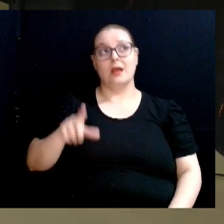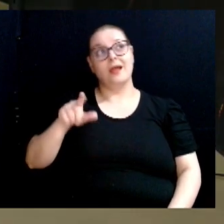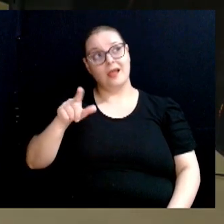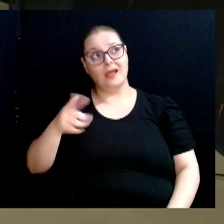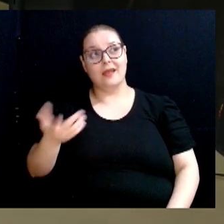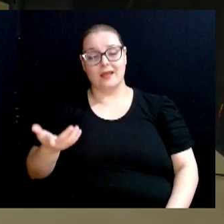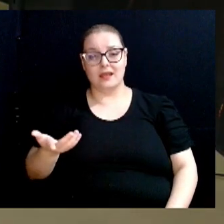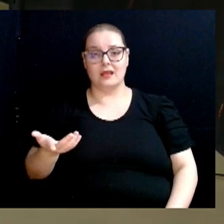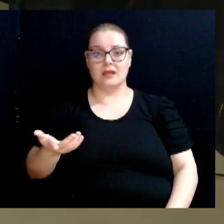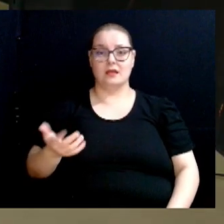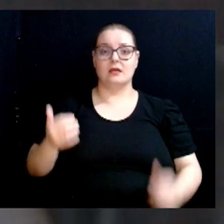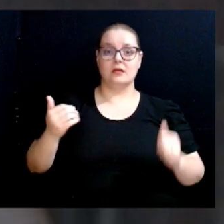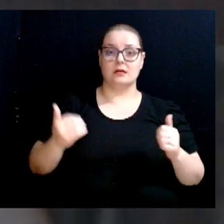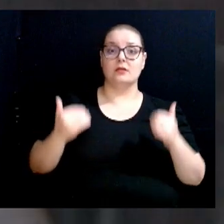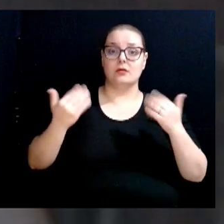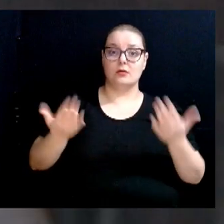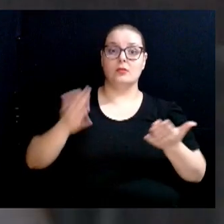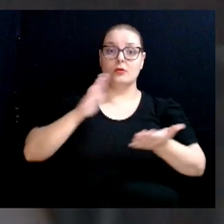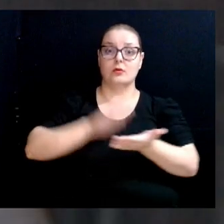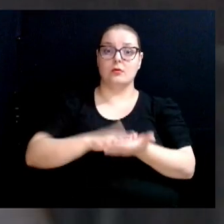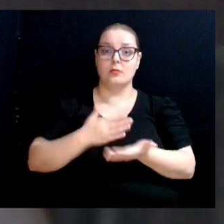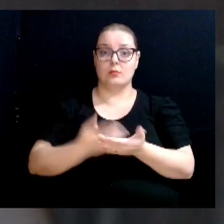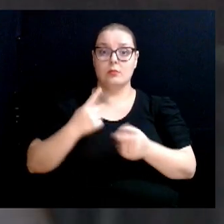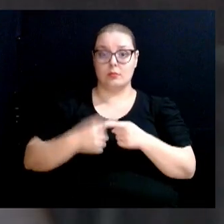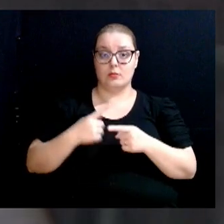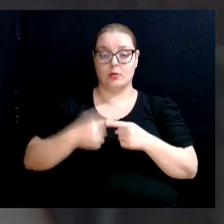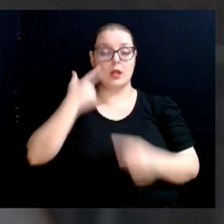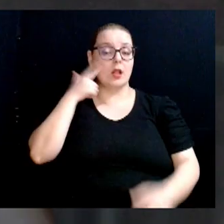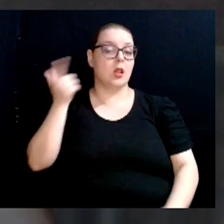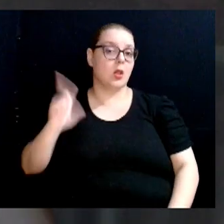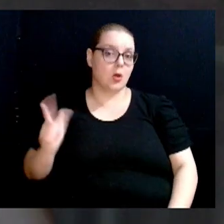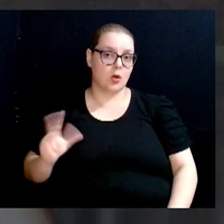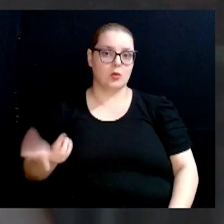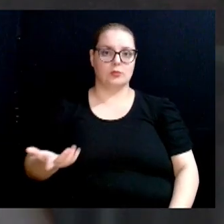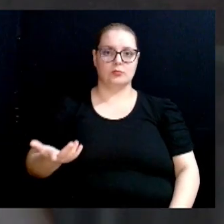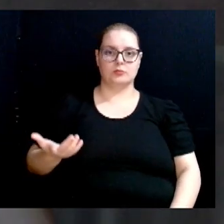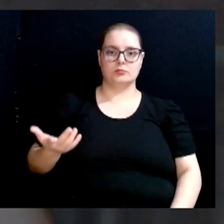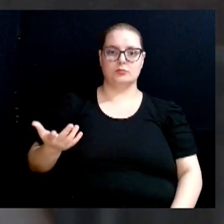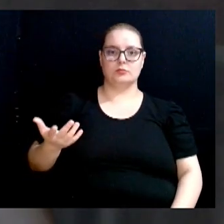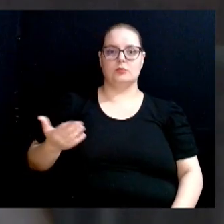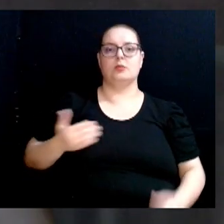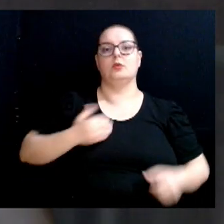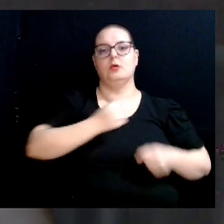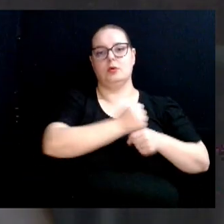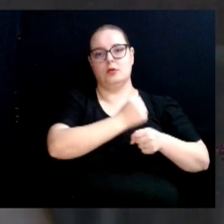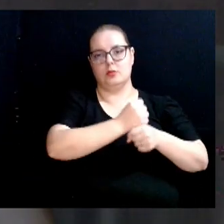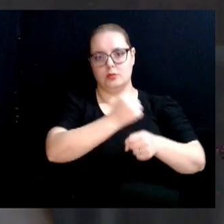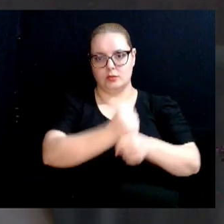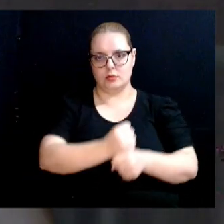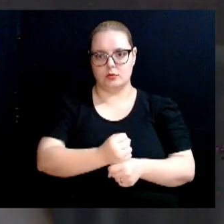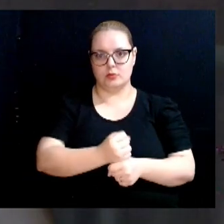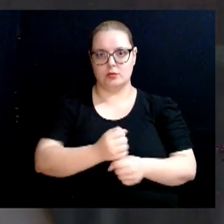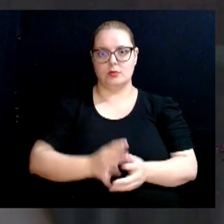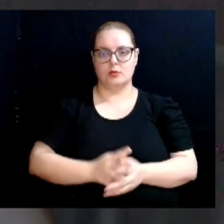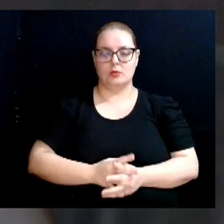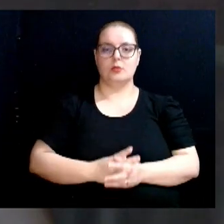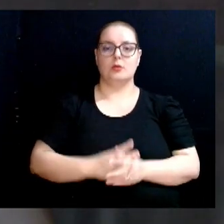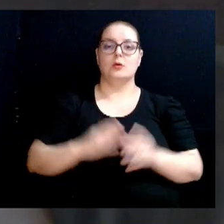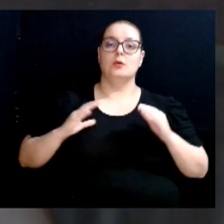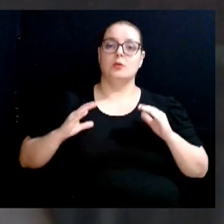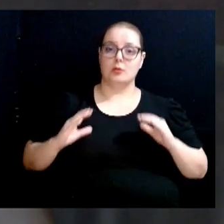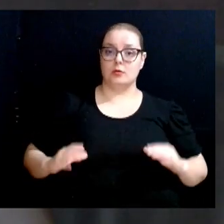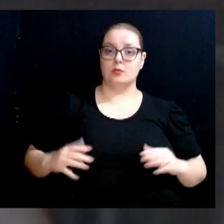a interpretação? Porque assim, é claro que às vezes, com o passar do tempo, os comportamentos que incomodam, eles